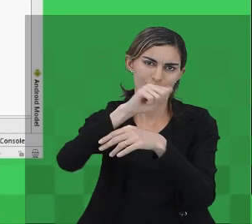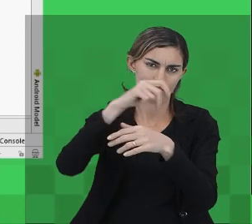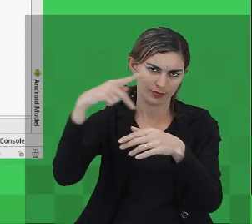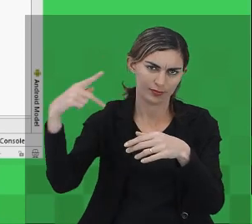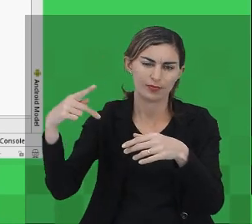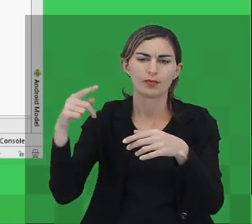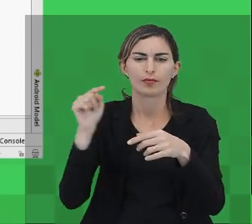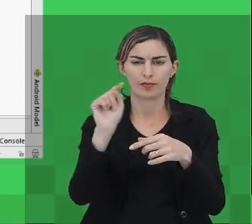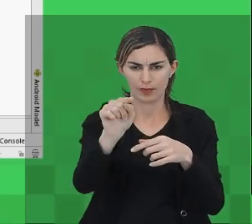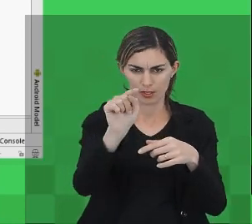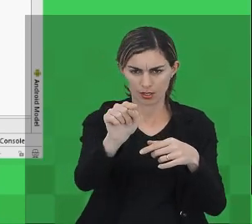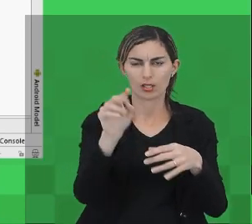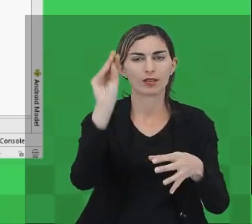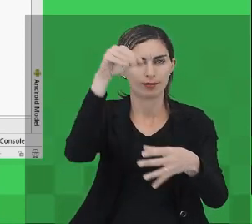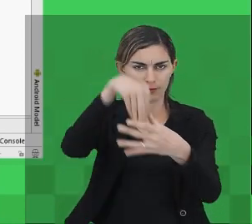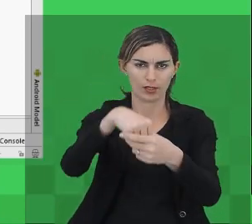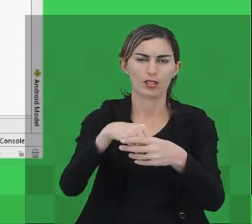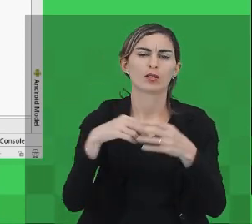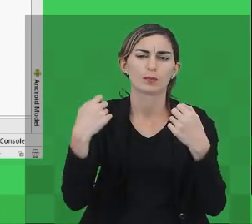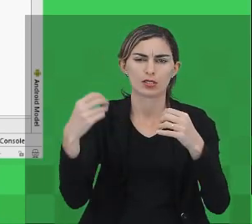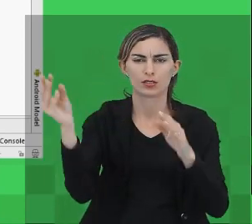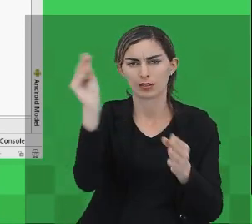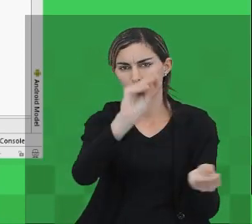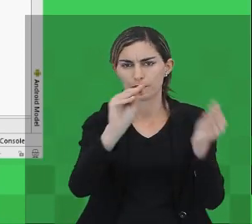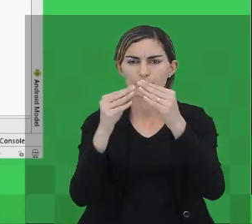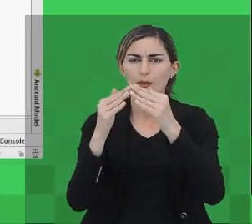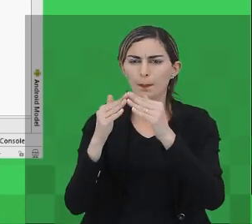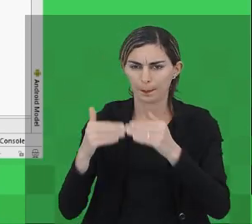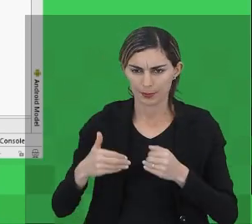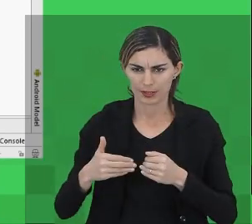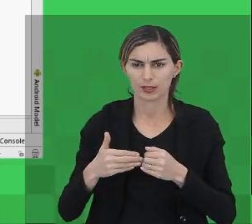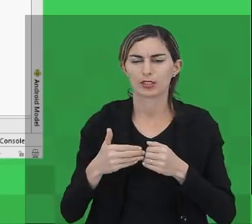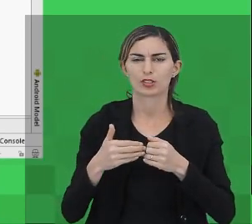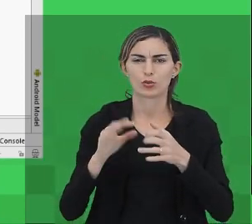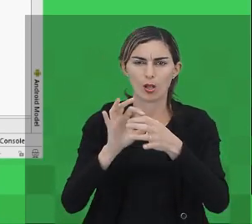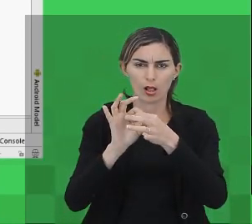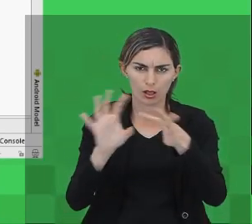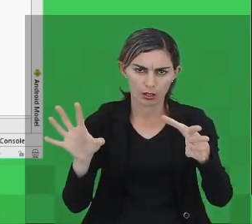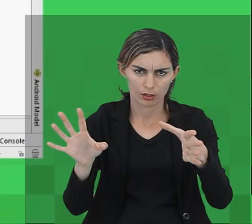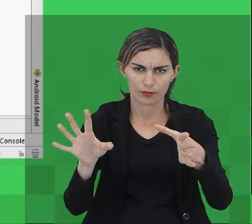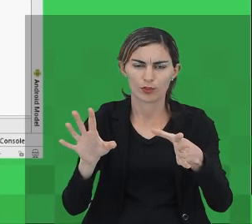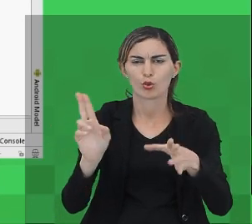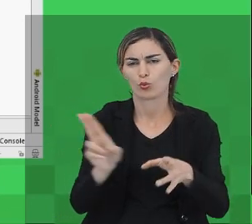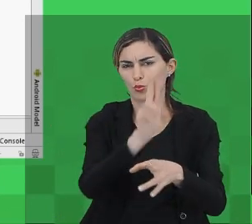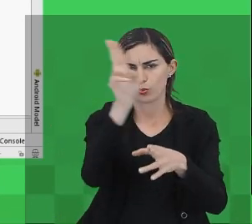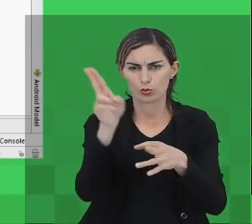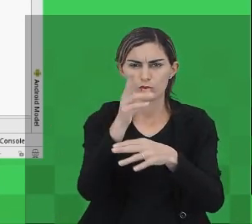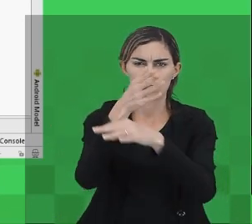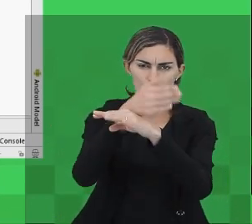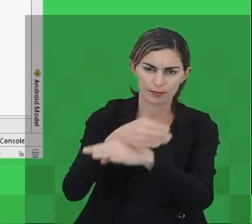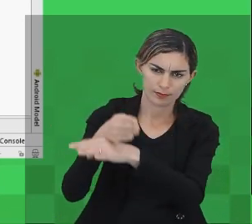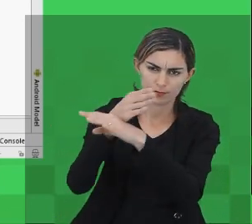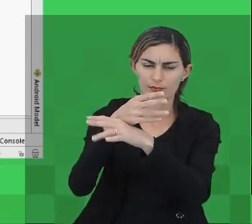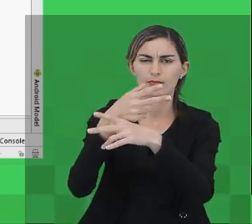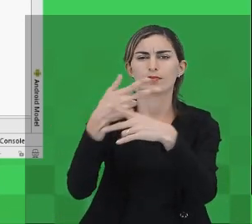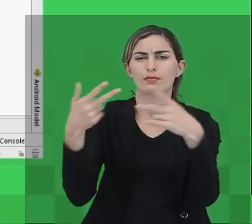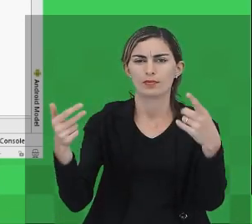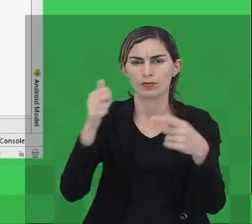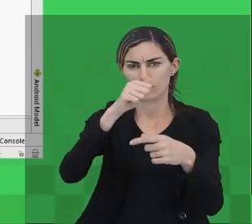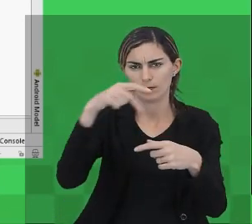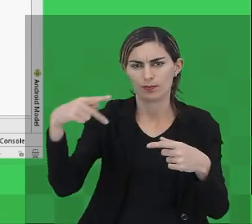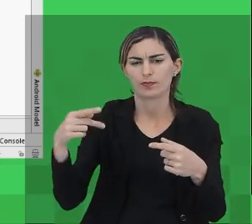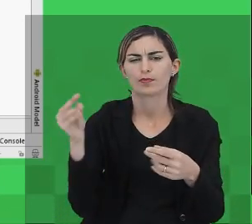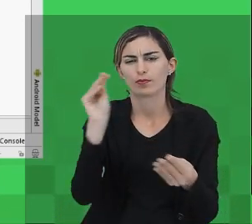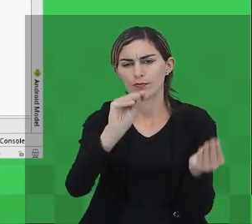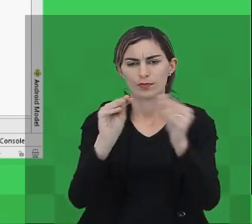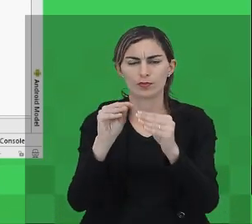aplicativo, é aqui que serão colocadas essas solicitações de permissão de uso dos